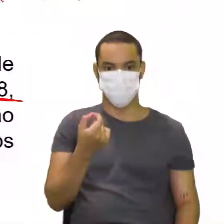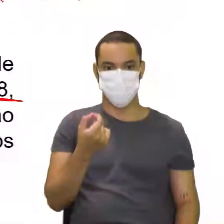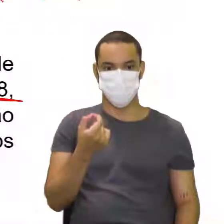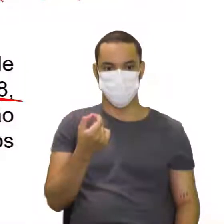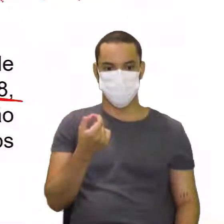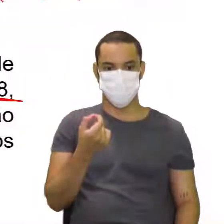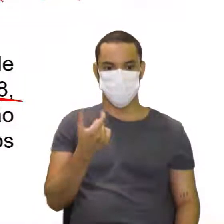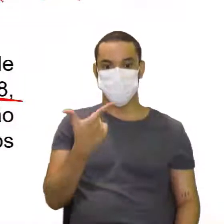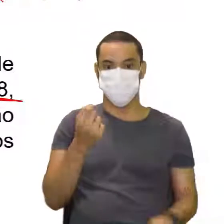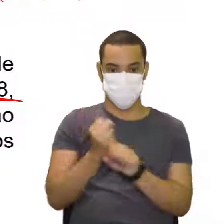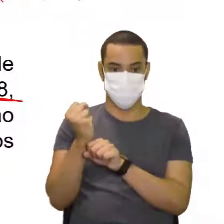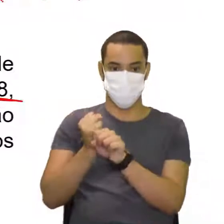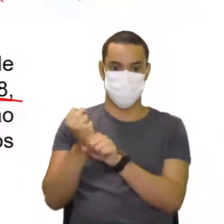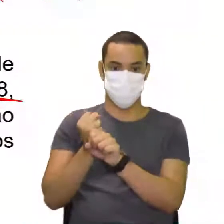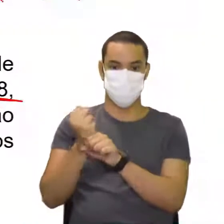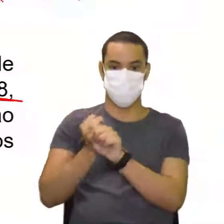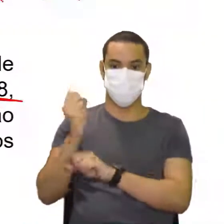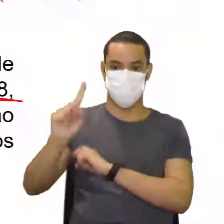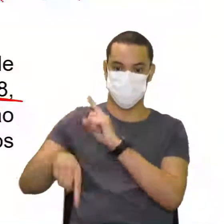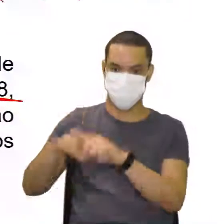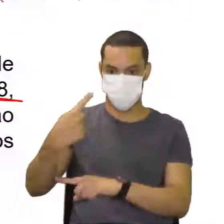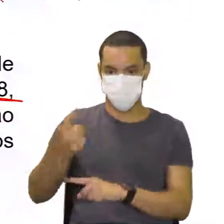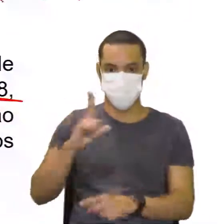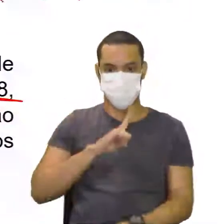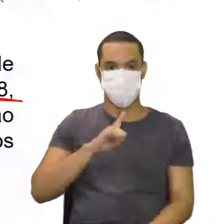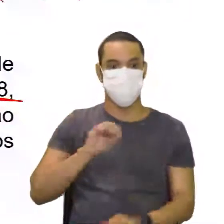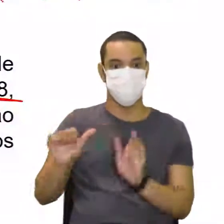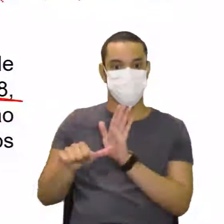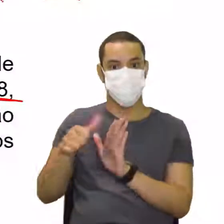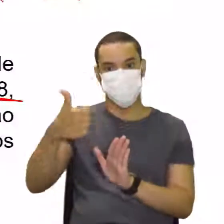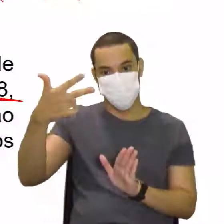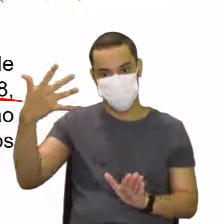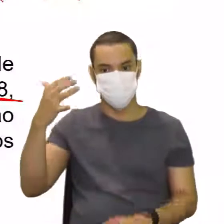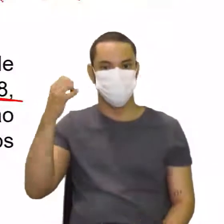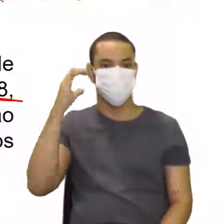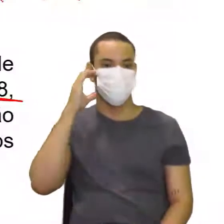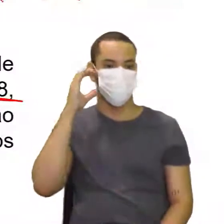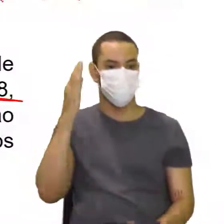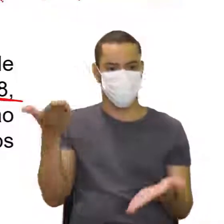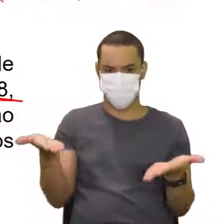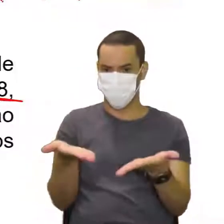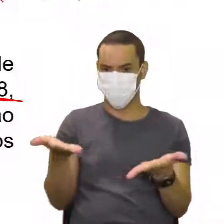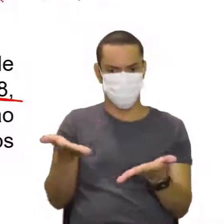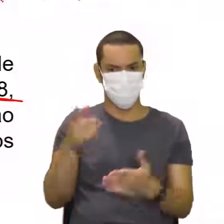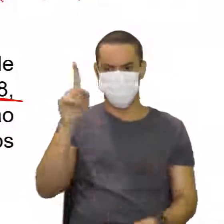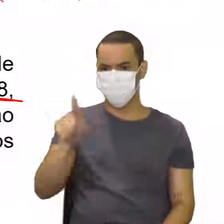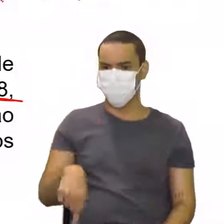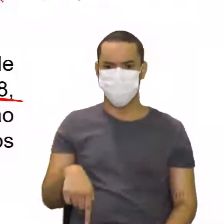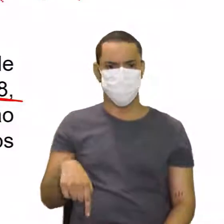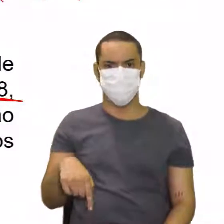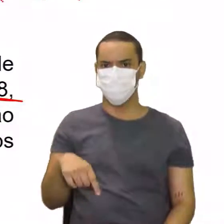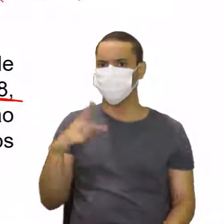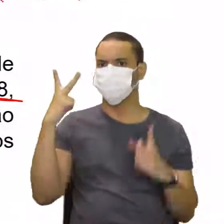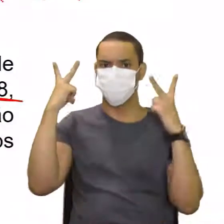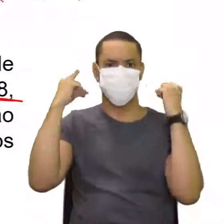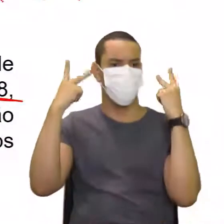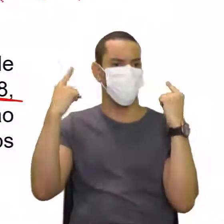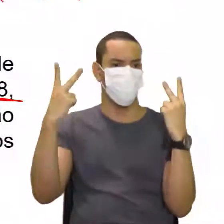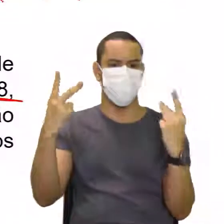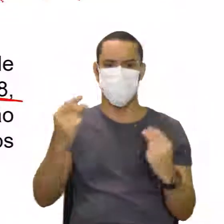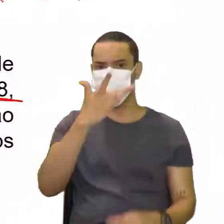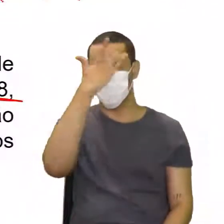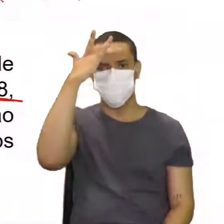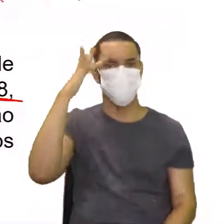celulares aí, né? 20 anos depois, na verdade, os primeiros celulares. Hoje em dia, os telefones móveis são objetos indispensáveis na vida do